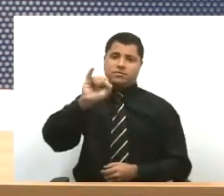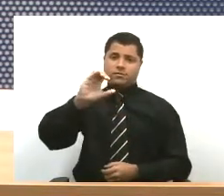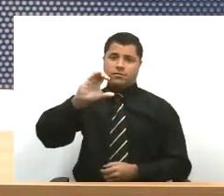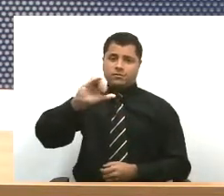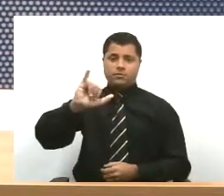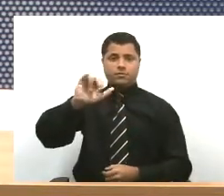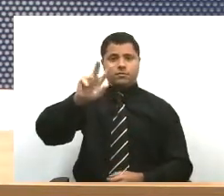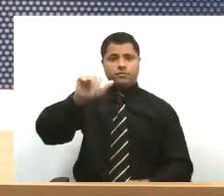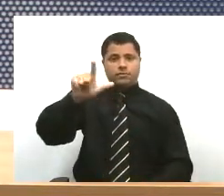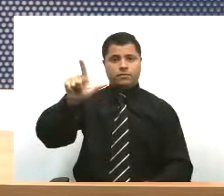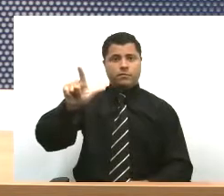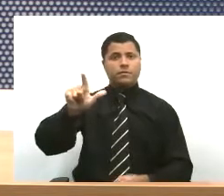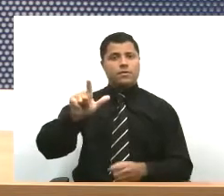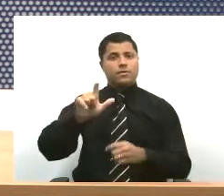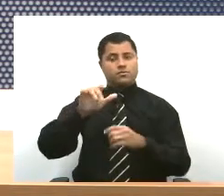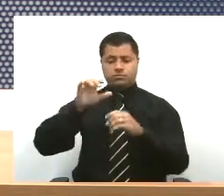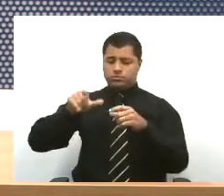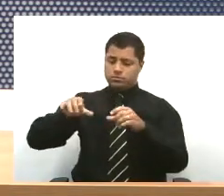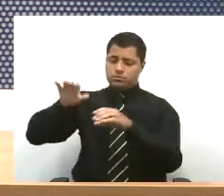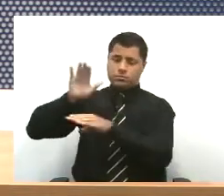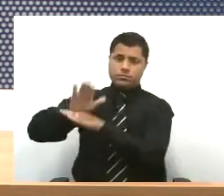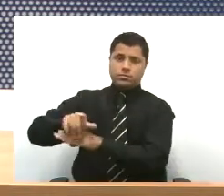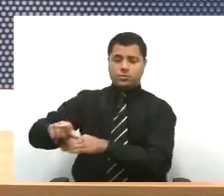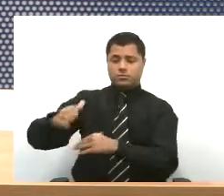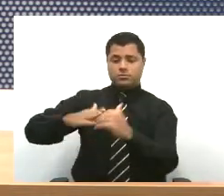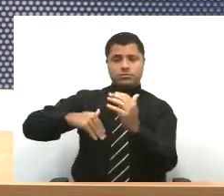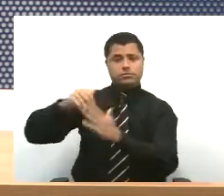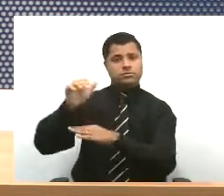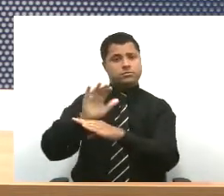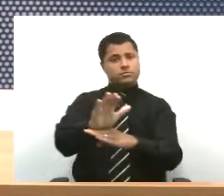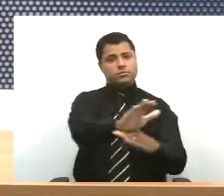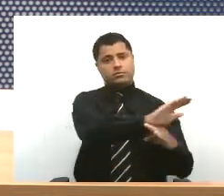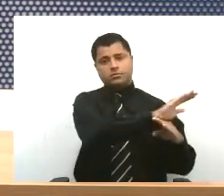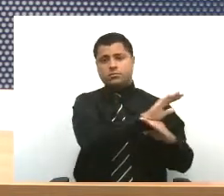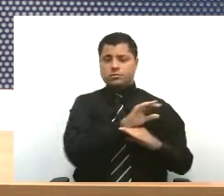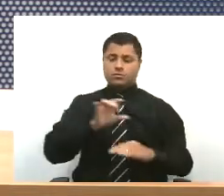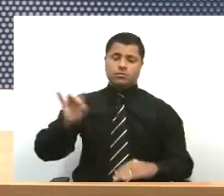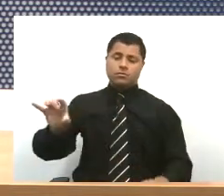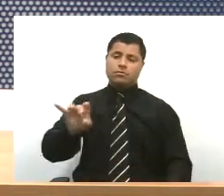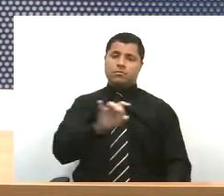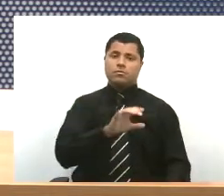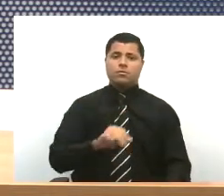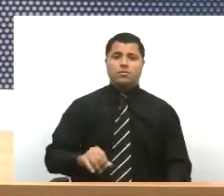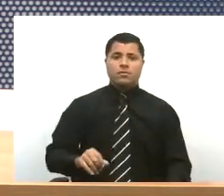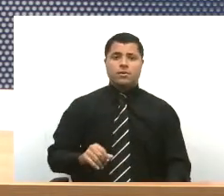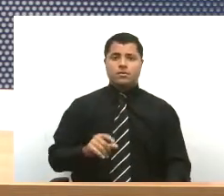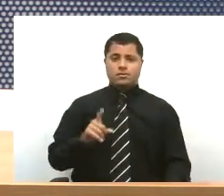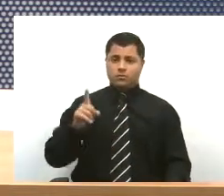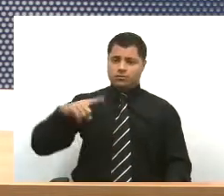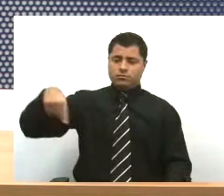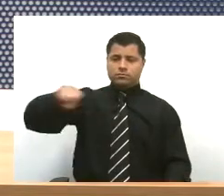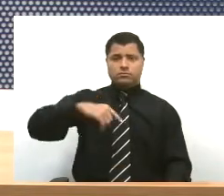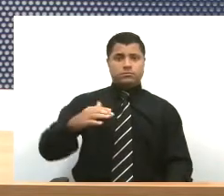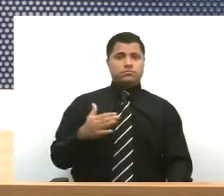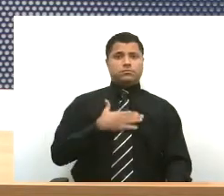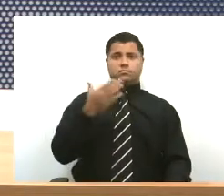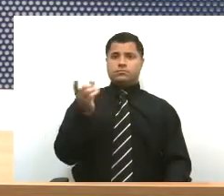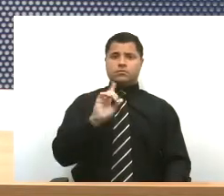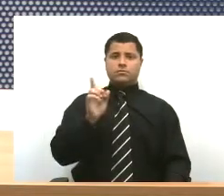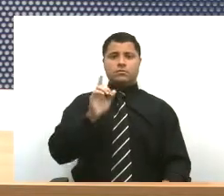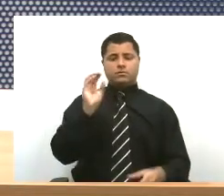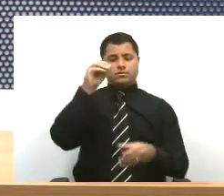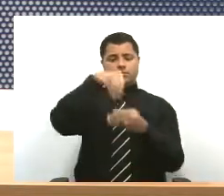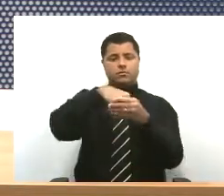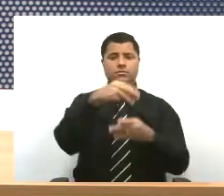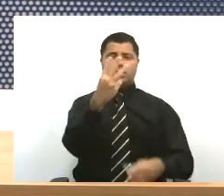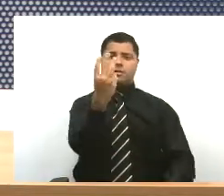na Câmara a criação da vaga de agente de Defesa Civil. Senhores, não se assustem. Hoje, nós temos 38 funcionários